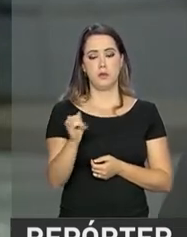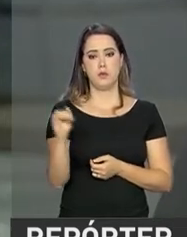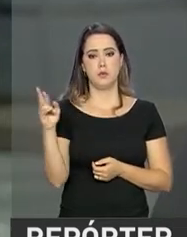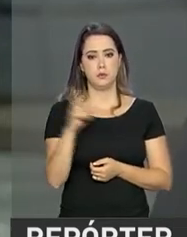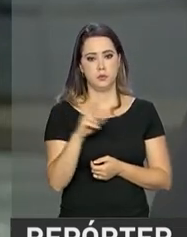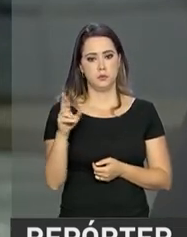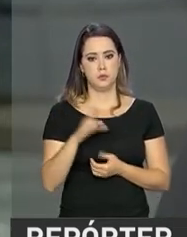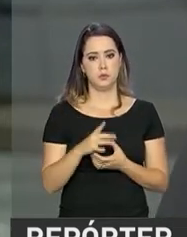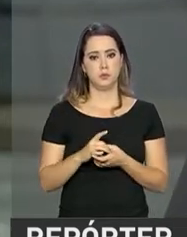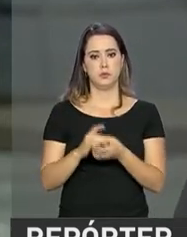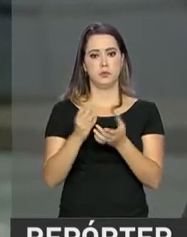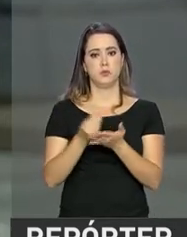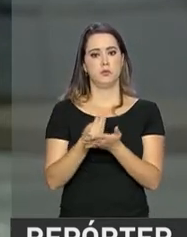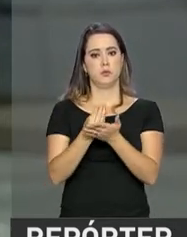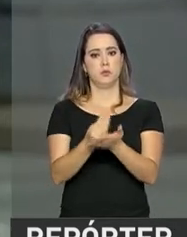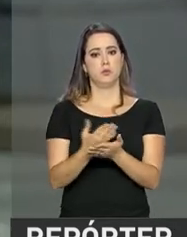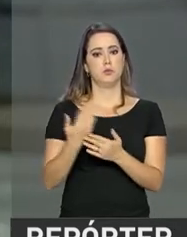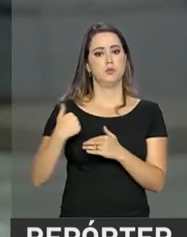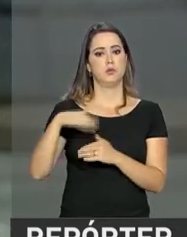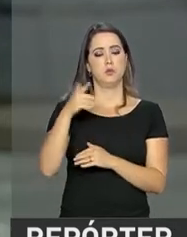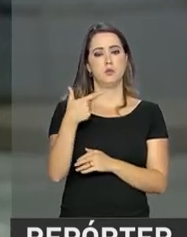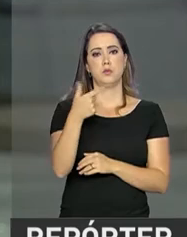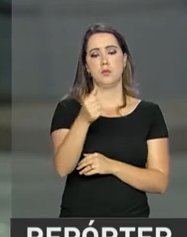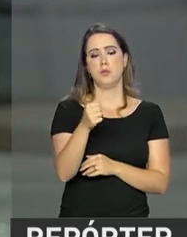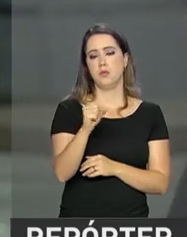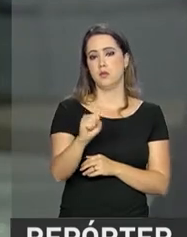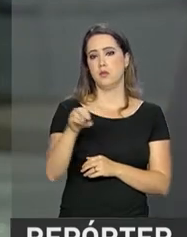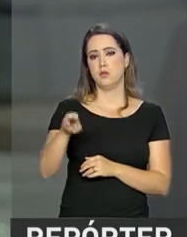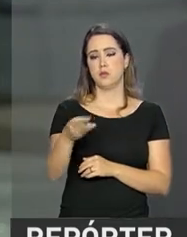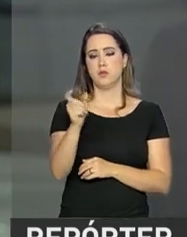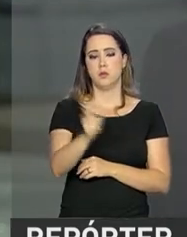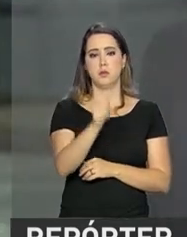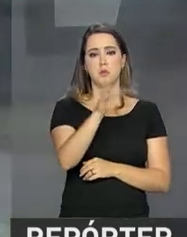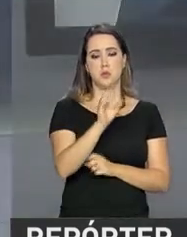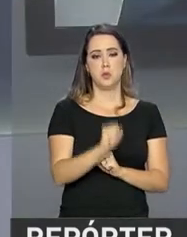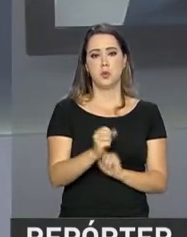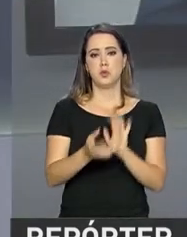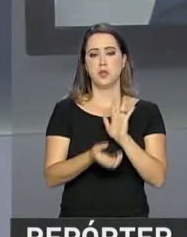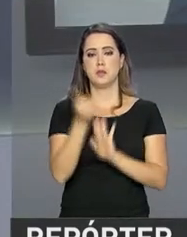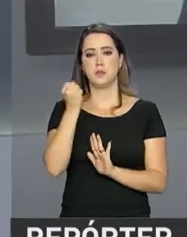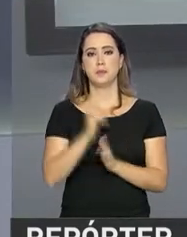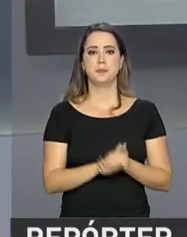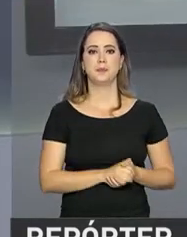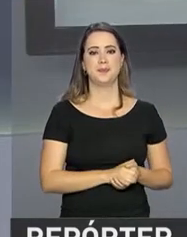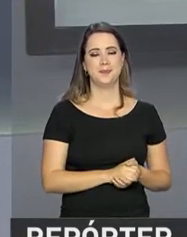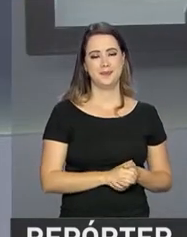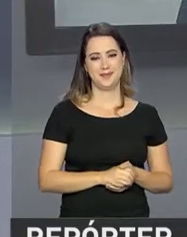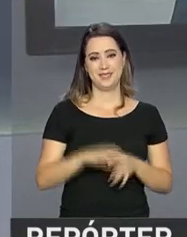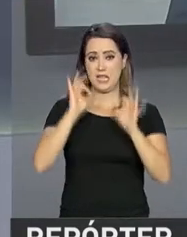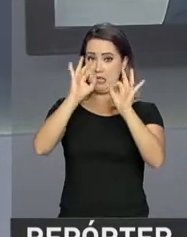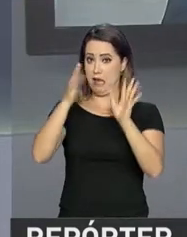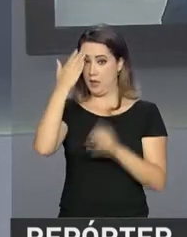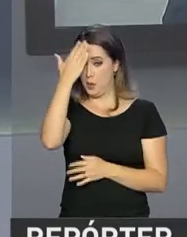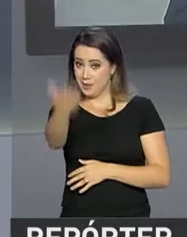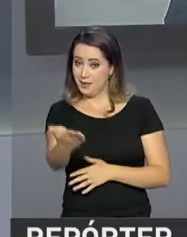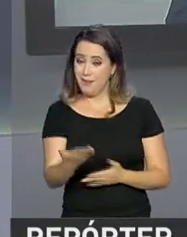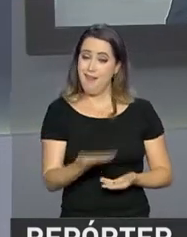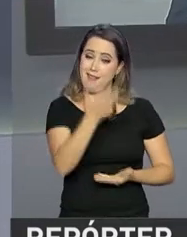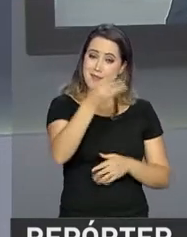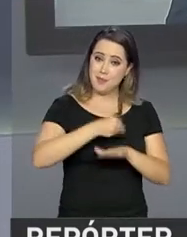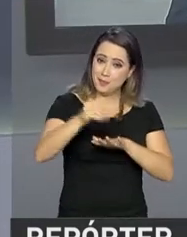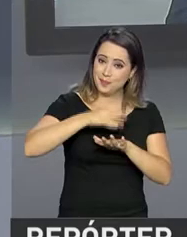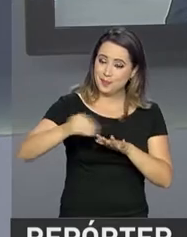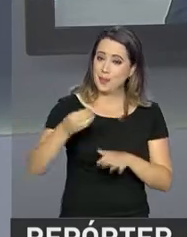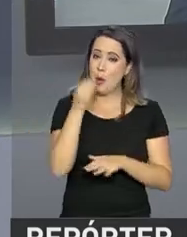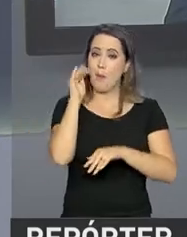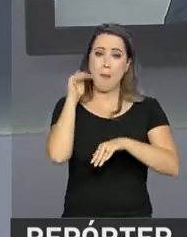e até 28 milhões de pessoas podem ser contempladas é com você roberto é ótimo joão pedro obrigado então pelas informações